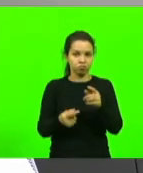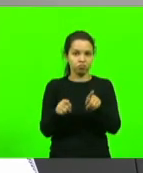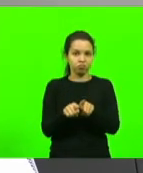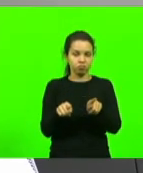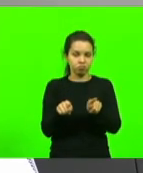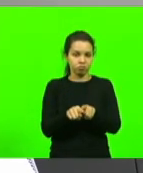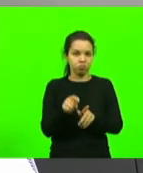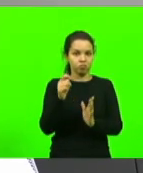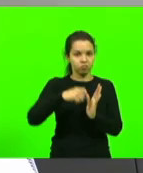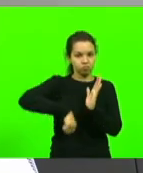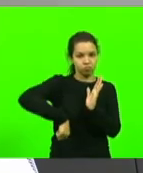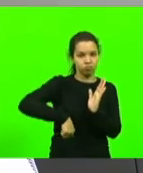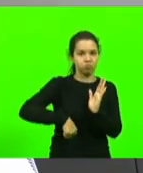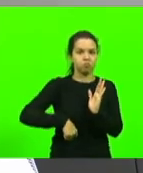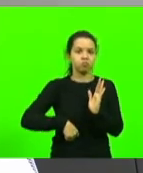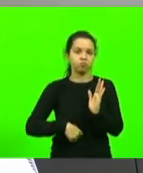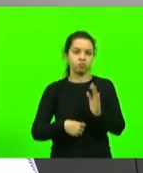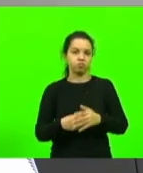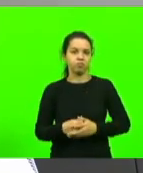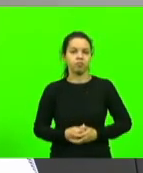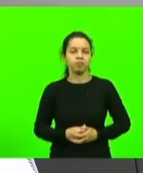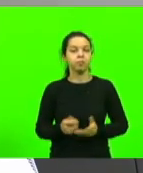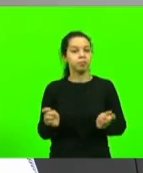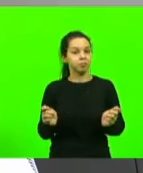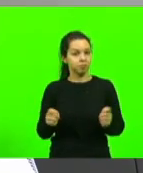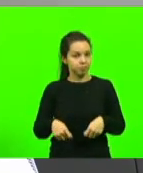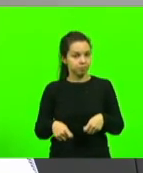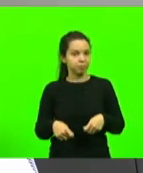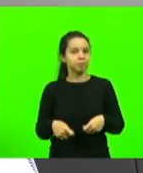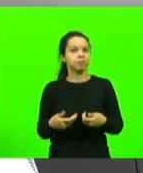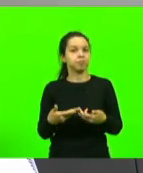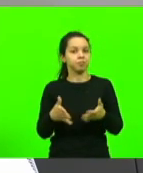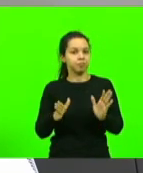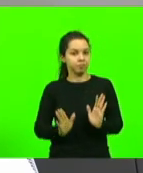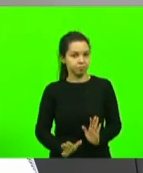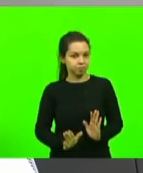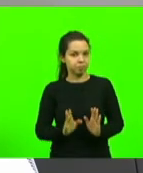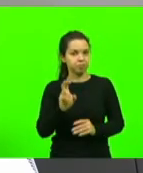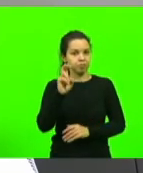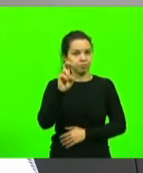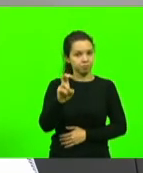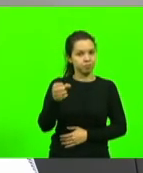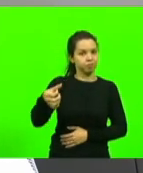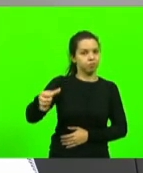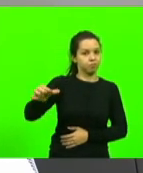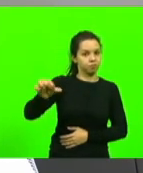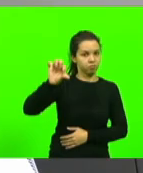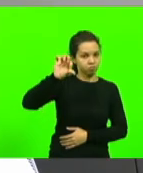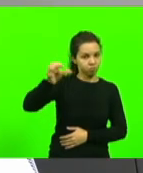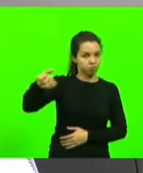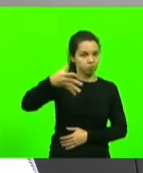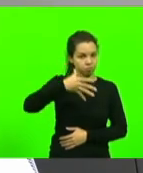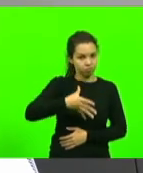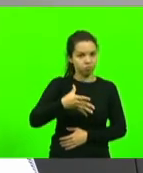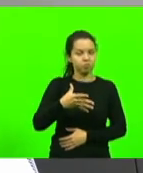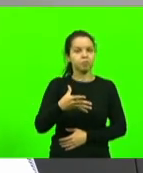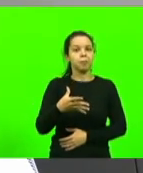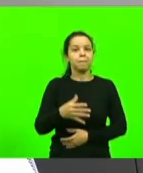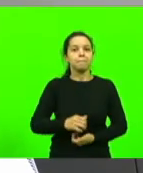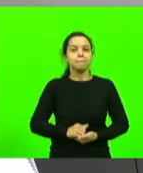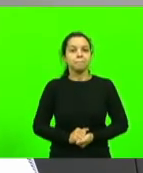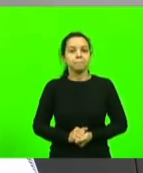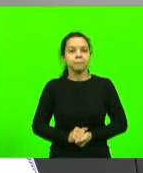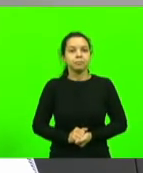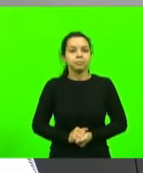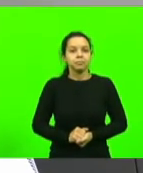concurso público abrindo a possibilidade para 5 novas formas de vínculo com o